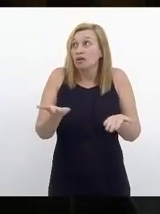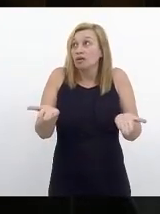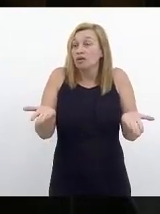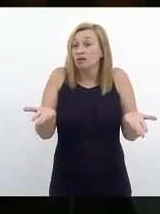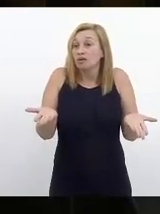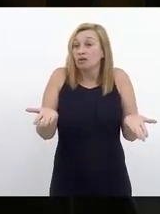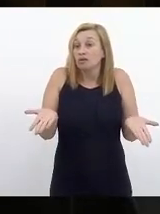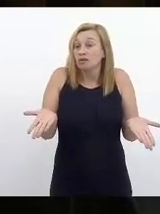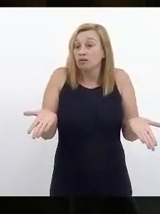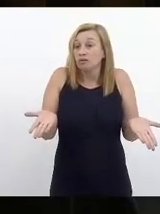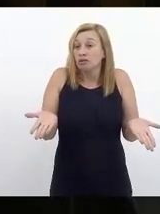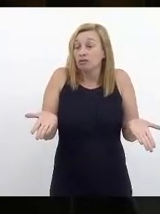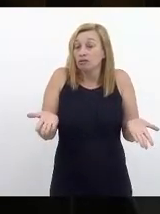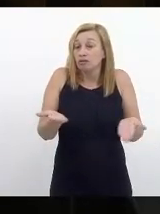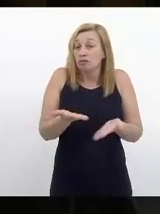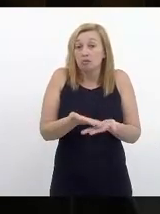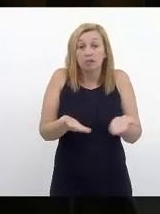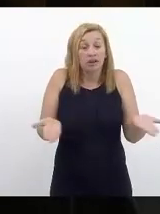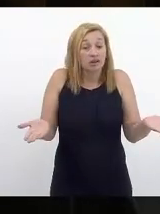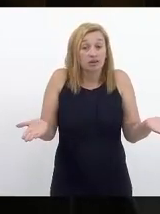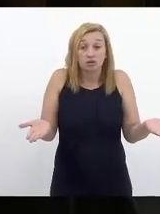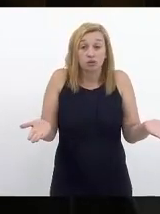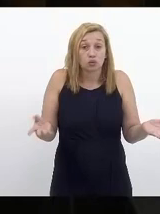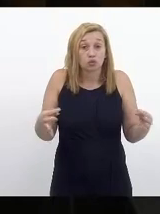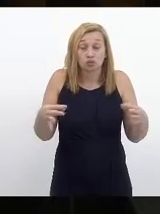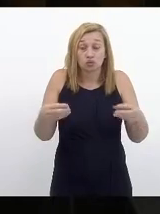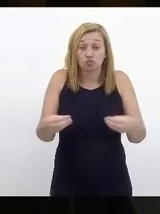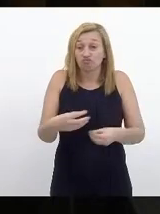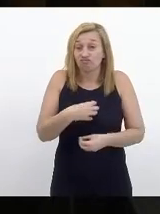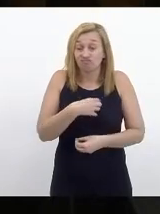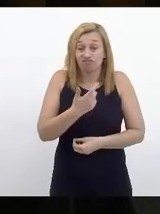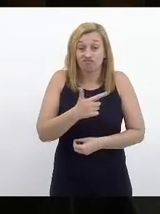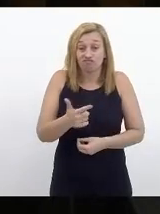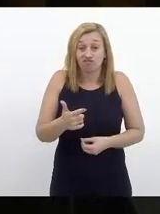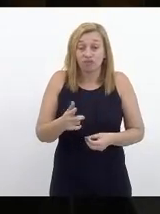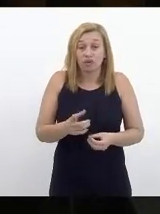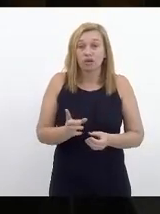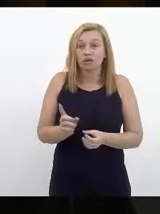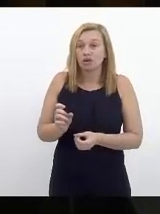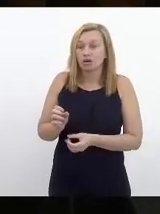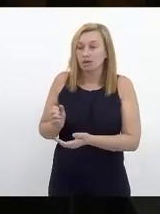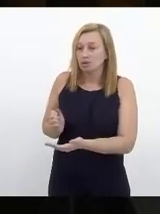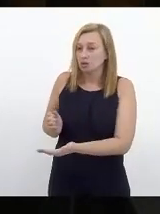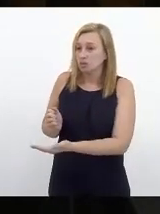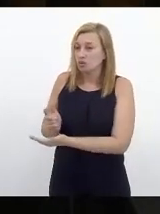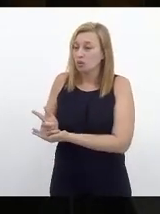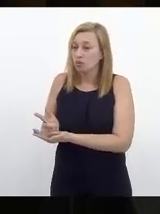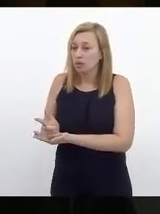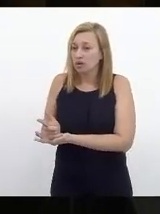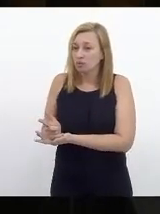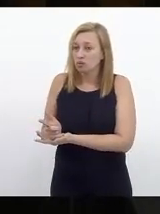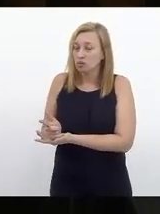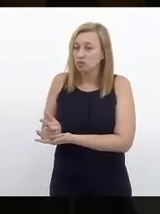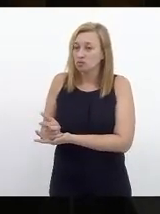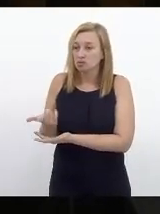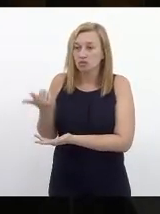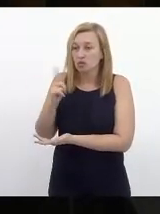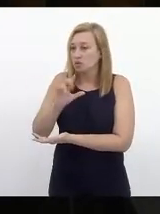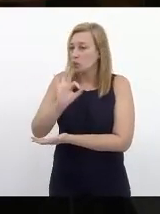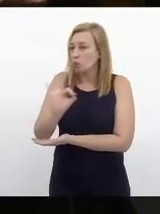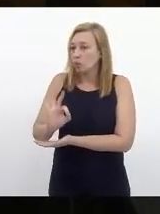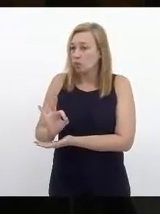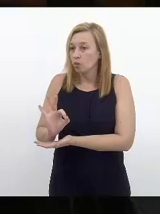sendo uma balela. Né? Porque se o consumidor final não ganha nada com isso, ganhar